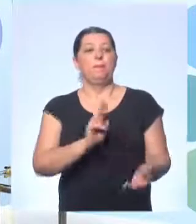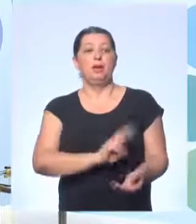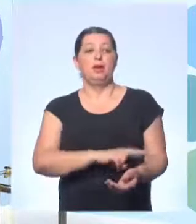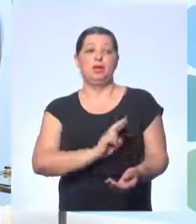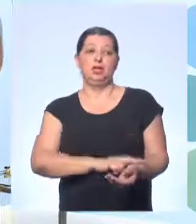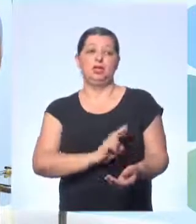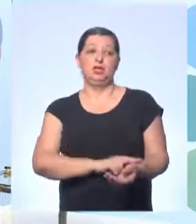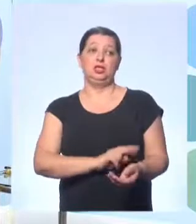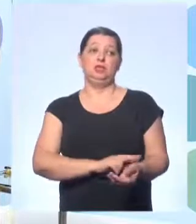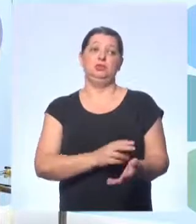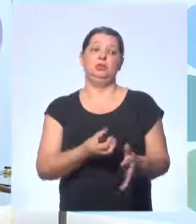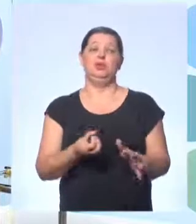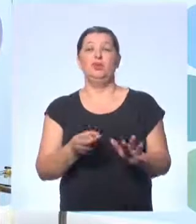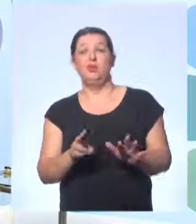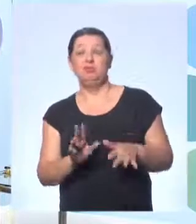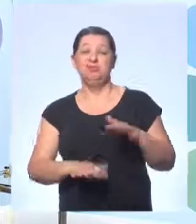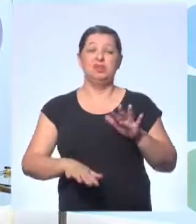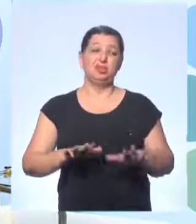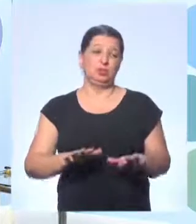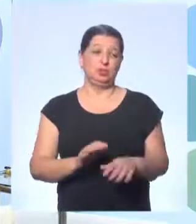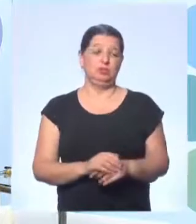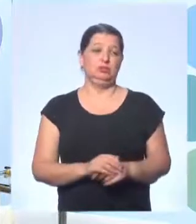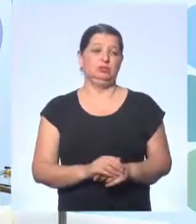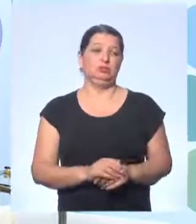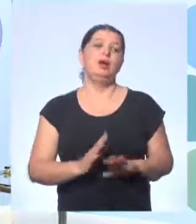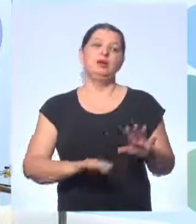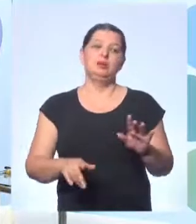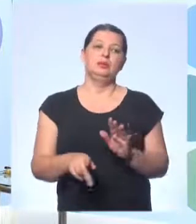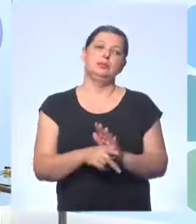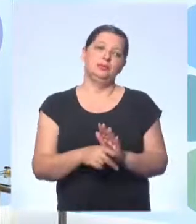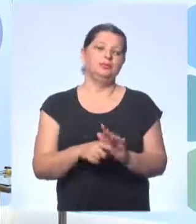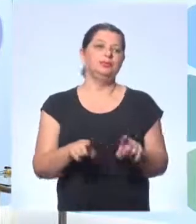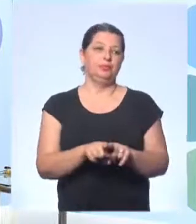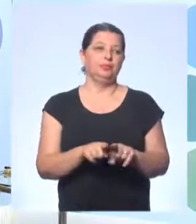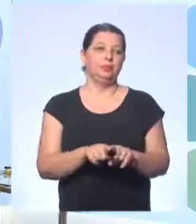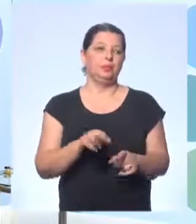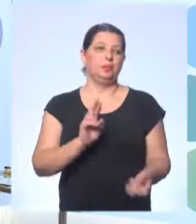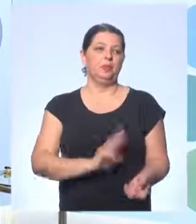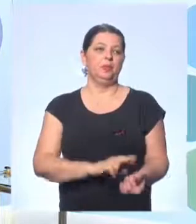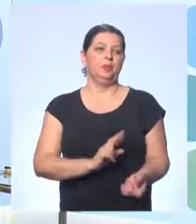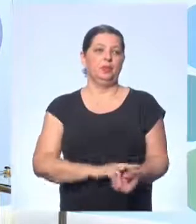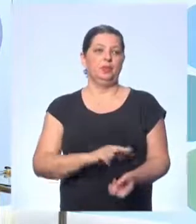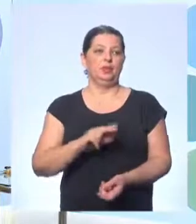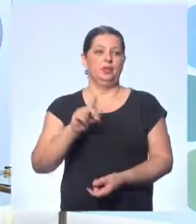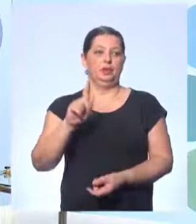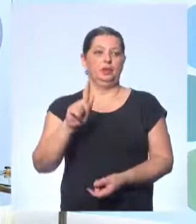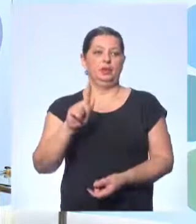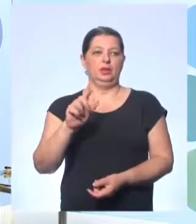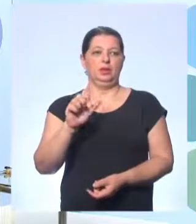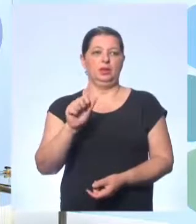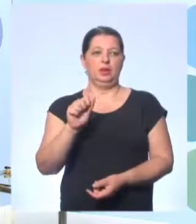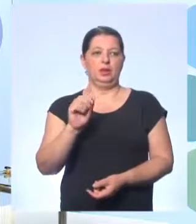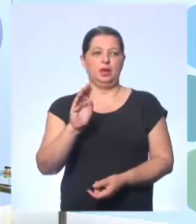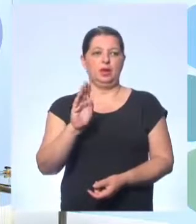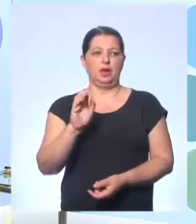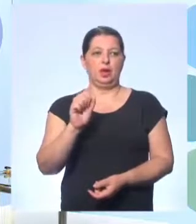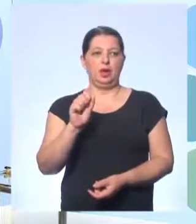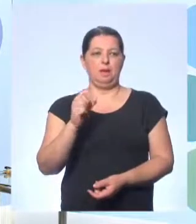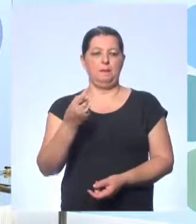são menos rítmicas, né? Uma cultura que é muito rítmica, por exemplo, é do Gabão, né? Aliás, é onde se